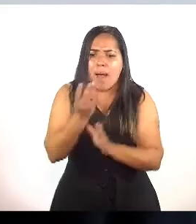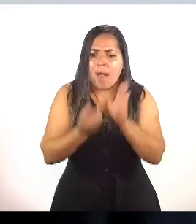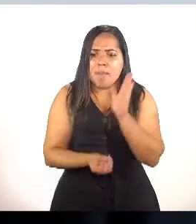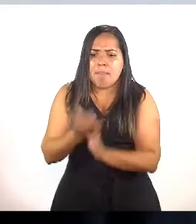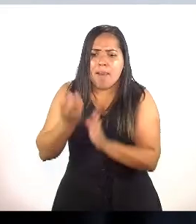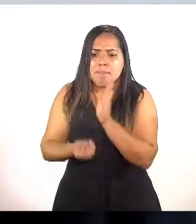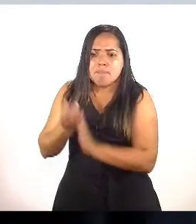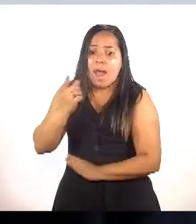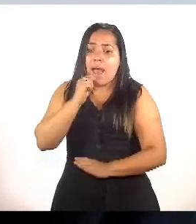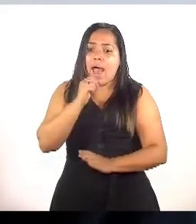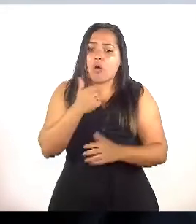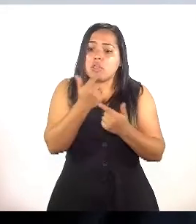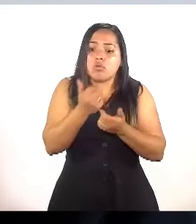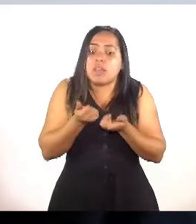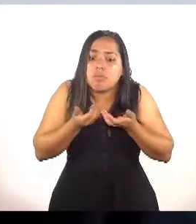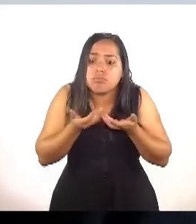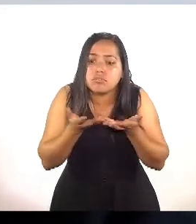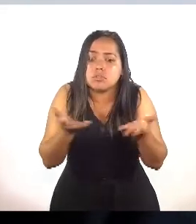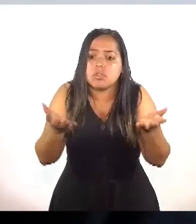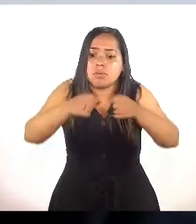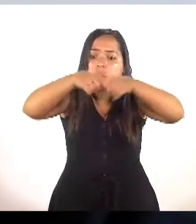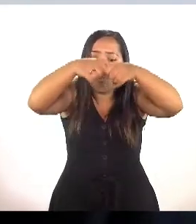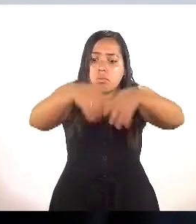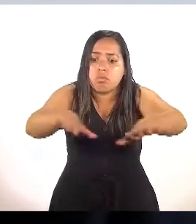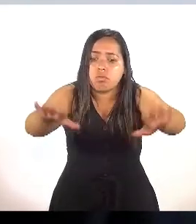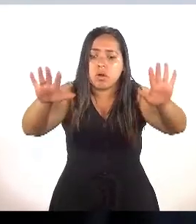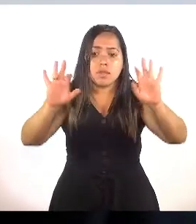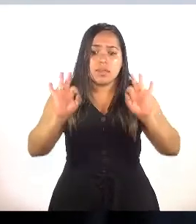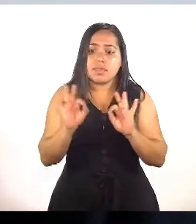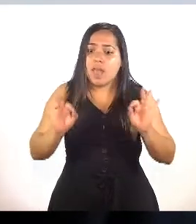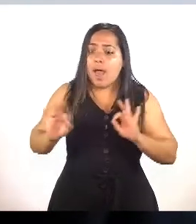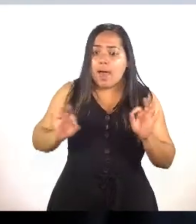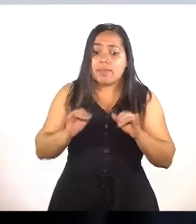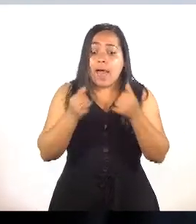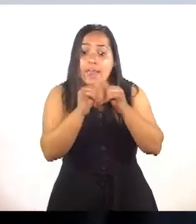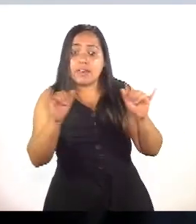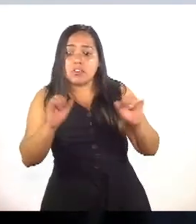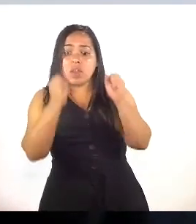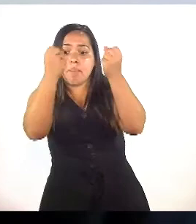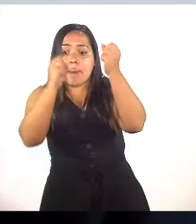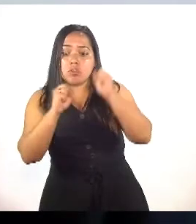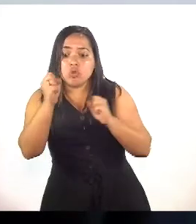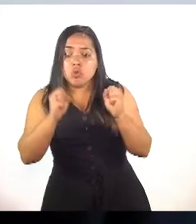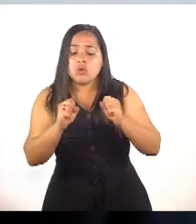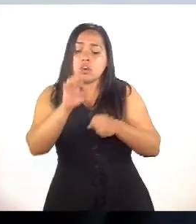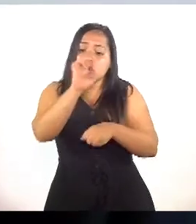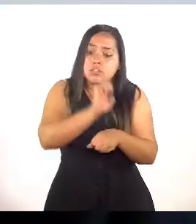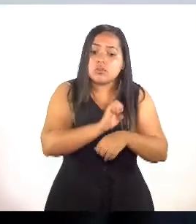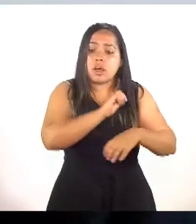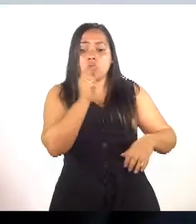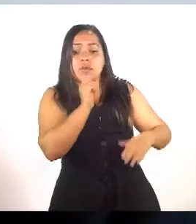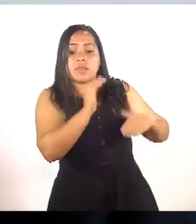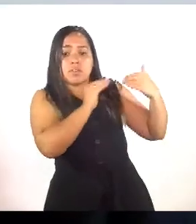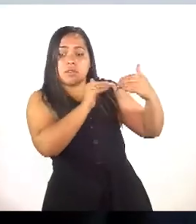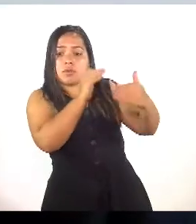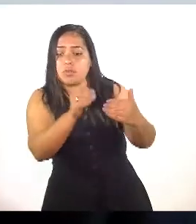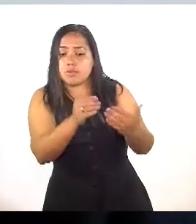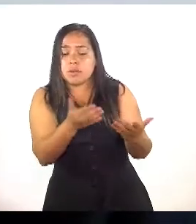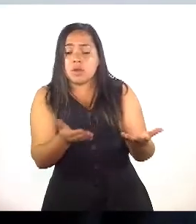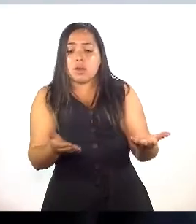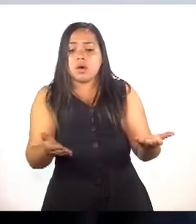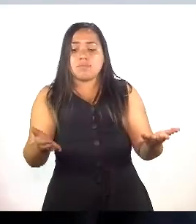serviço de distribuição que oferte essa forma de energia para a indústria, para o nosso Estado se desenvolver,